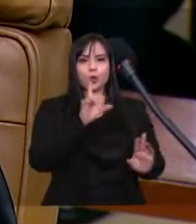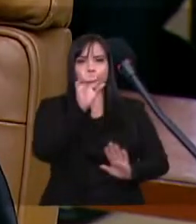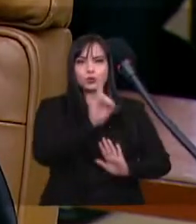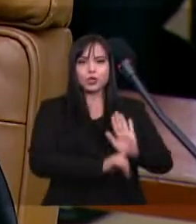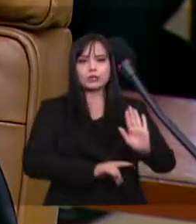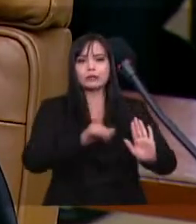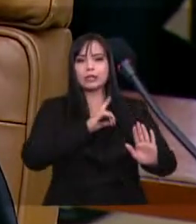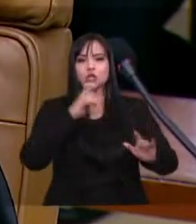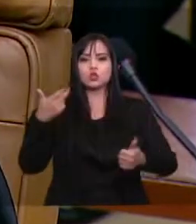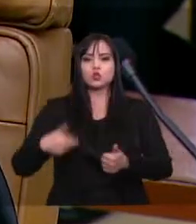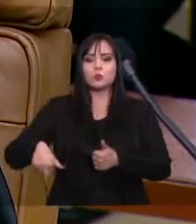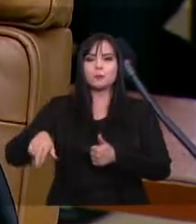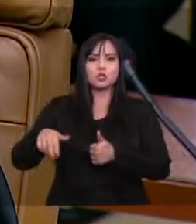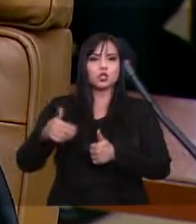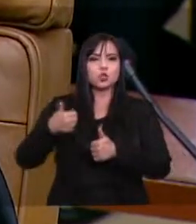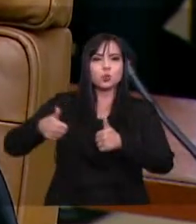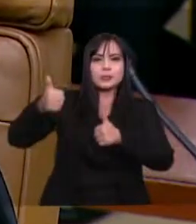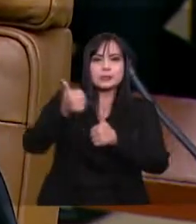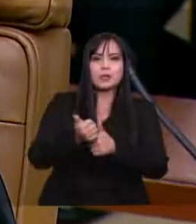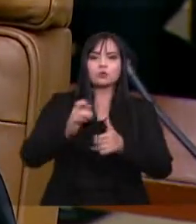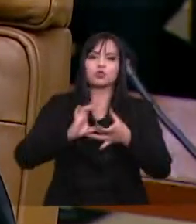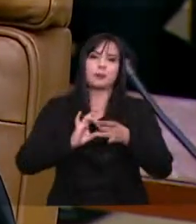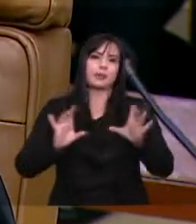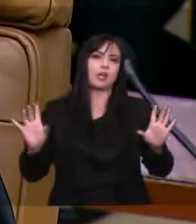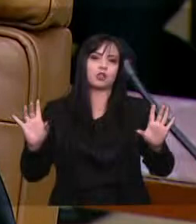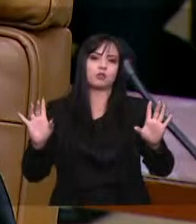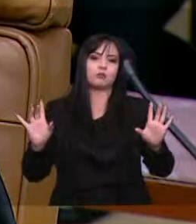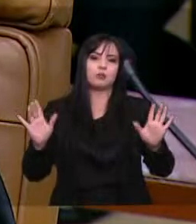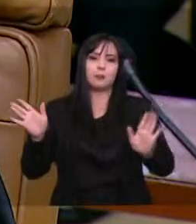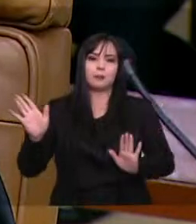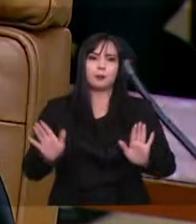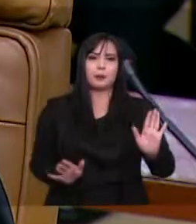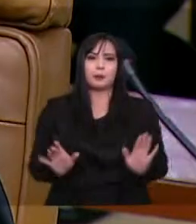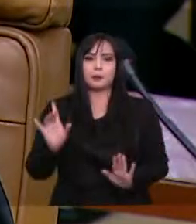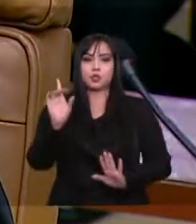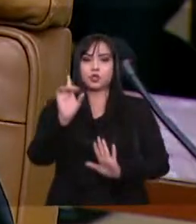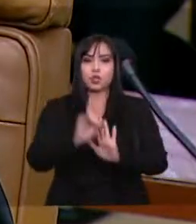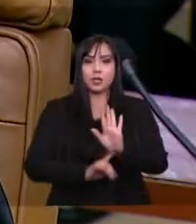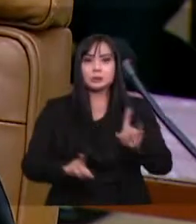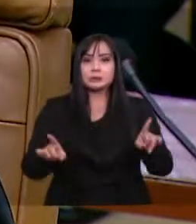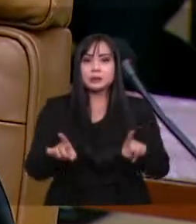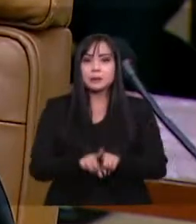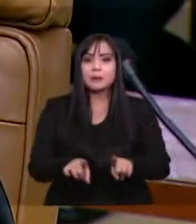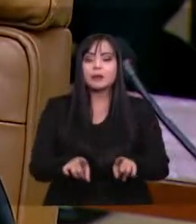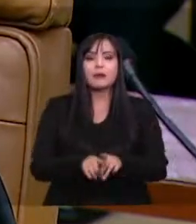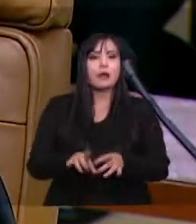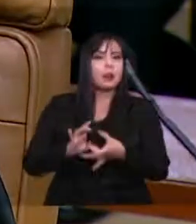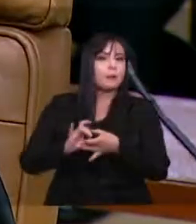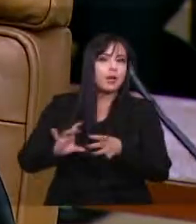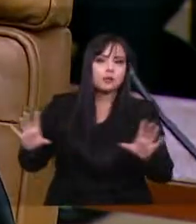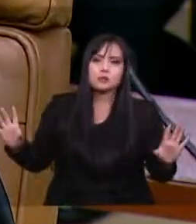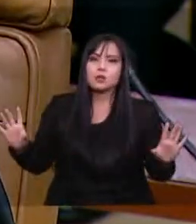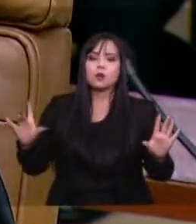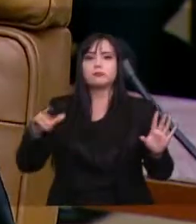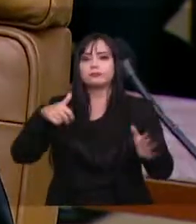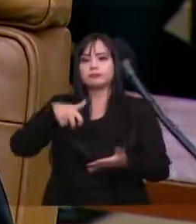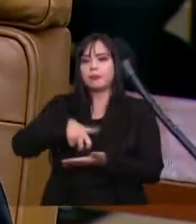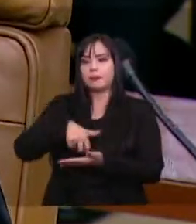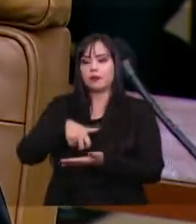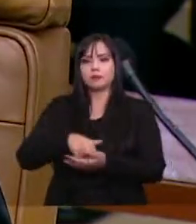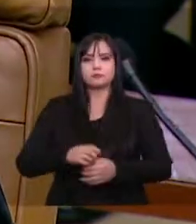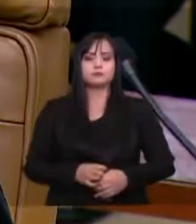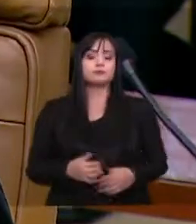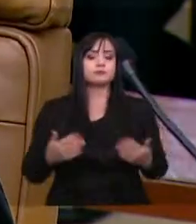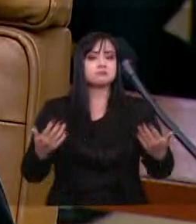a substituição da pena privativa de liberdade por restritivas de direito tão pouco a suspensão condicional da pena